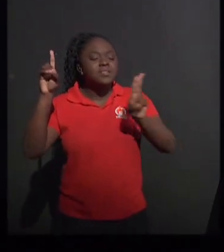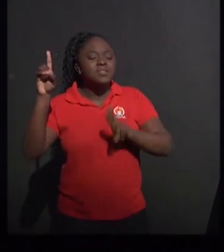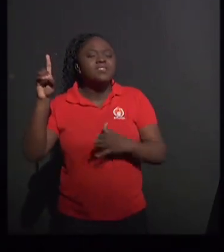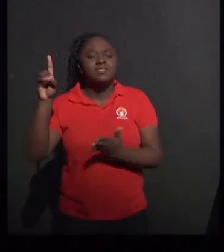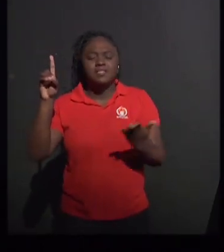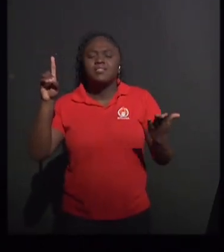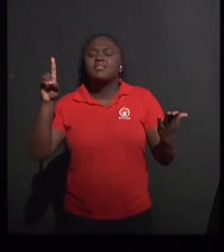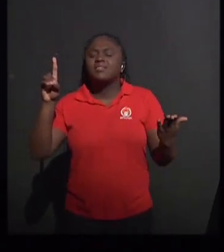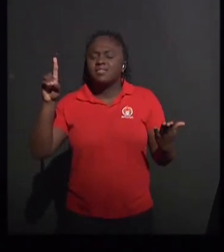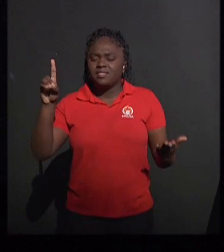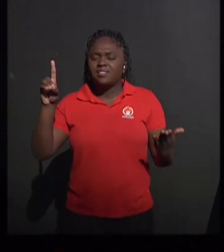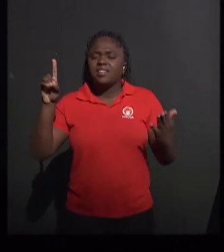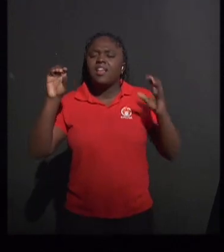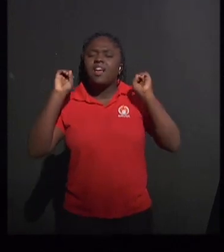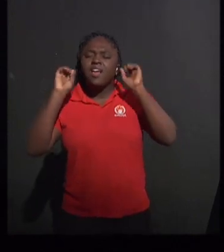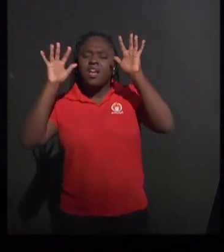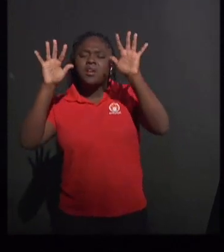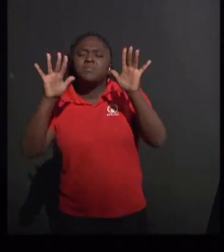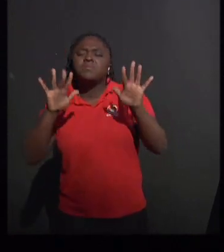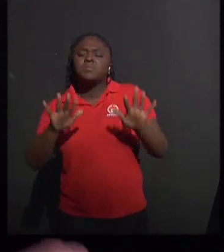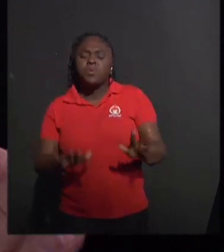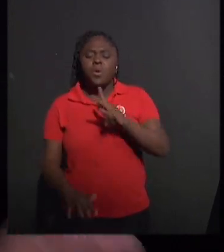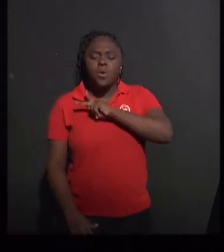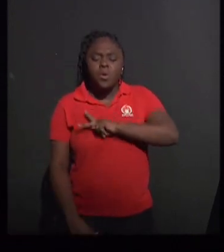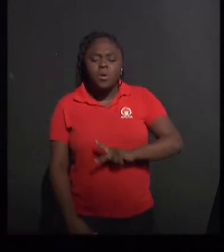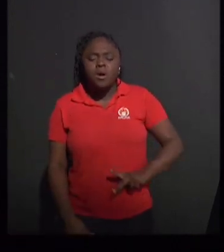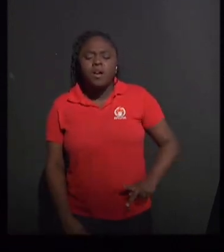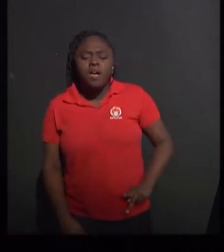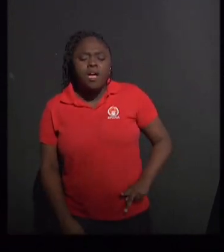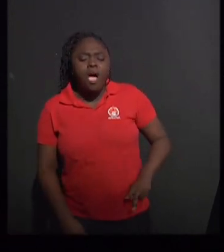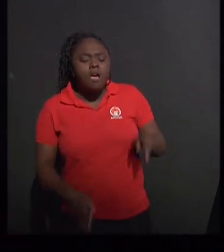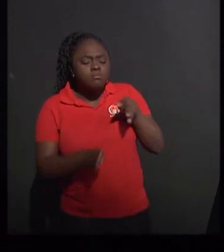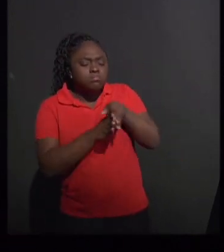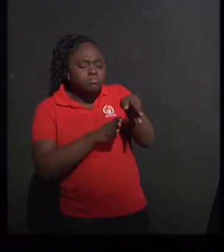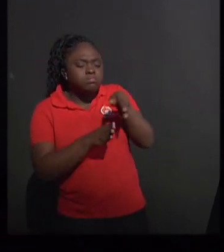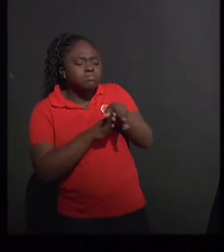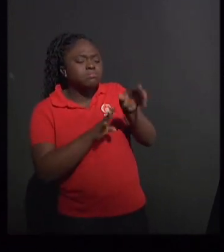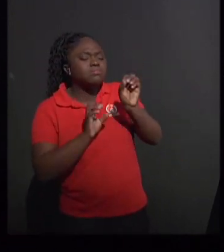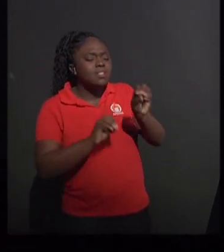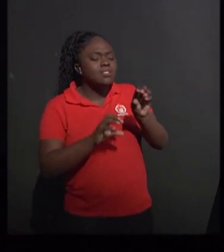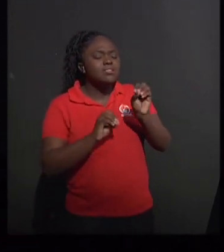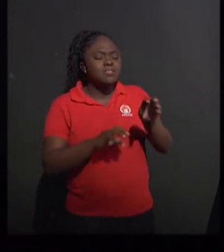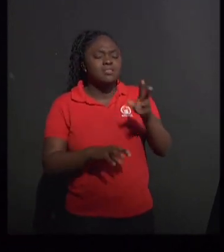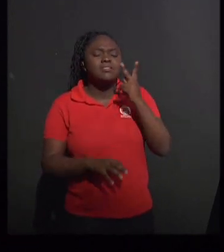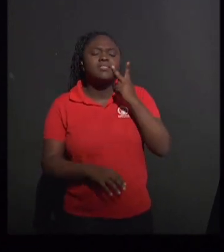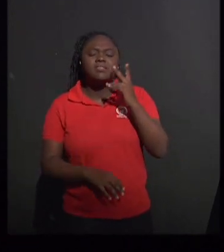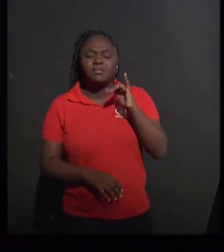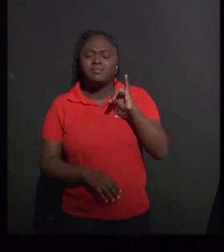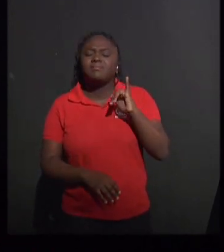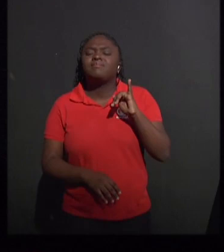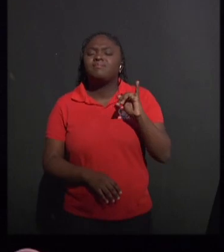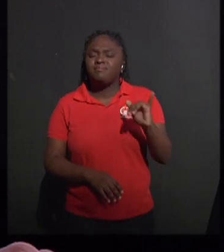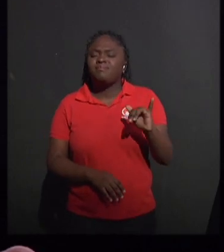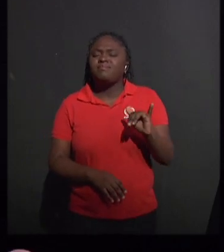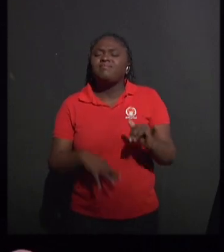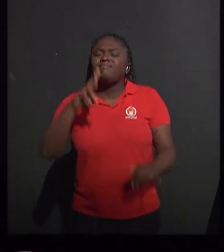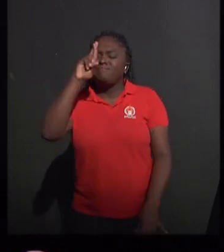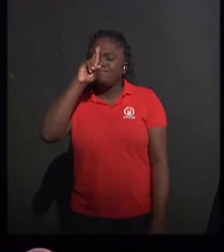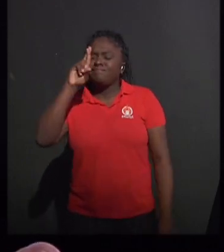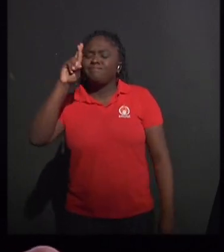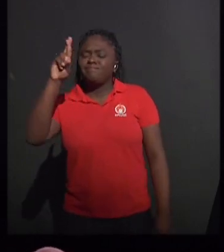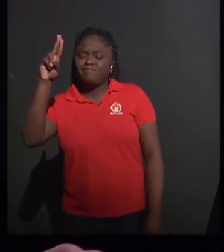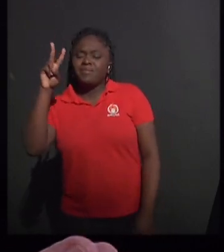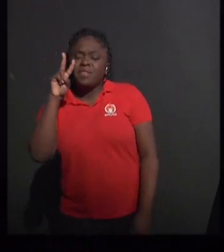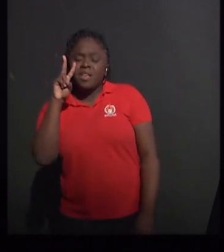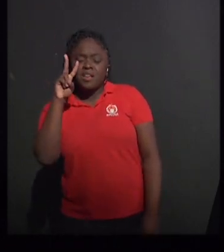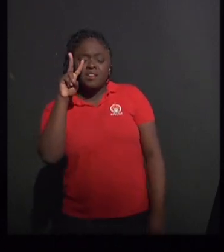Senhor. Tome o presidente do Senado, orienta-o, ó Pai. Volte o Teu olhar, Senhor,